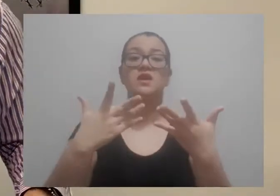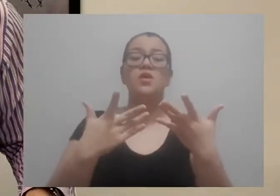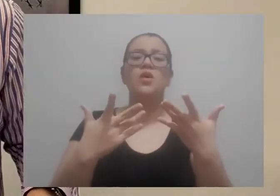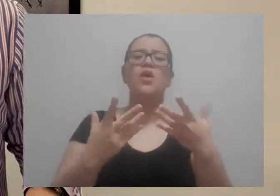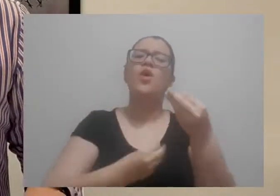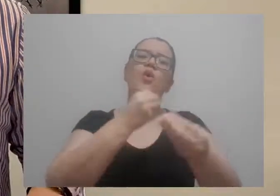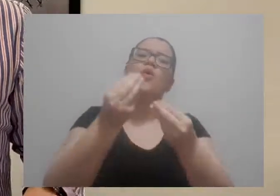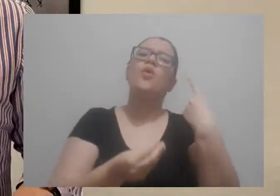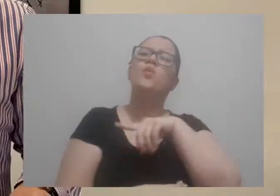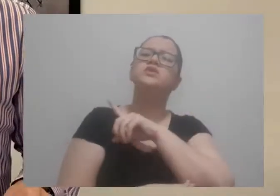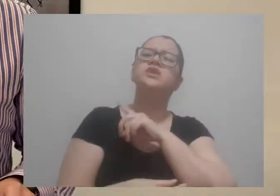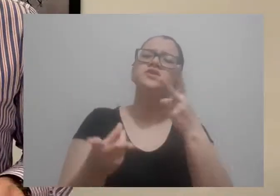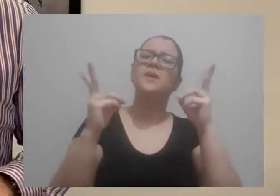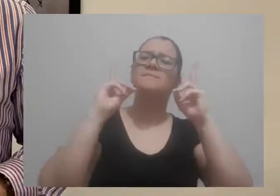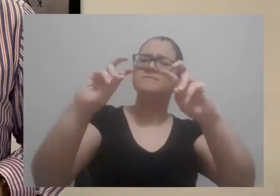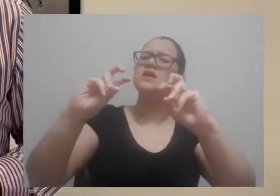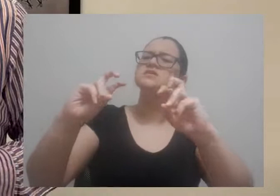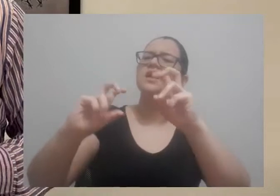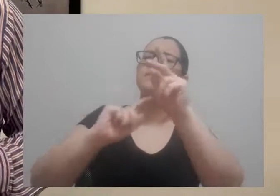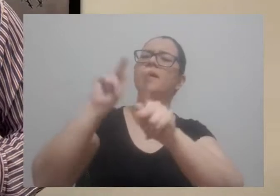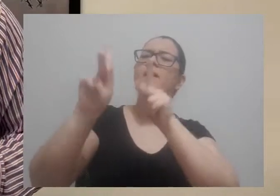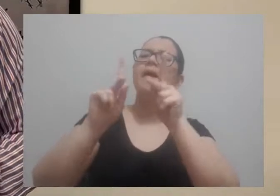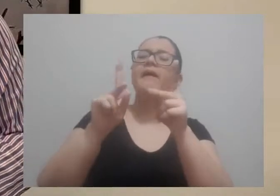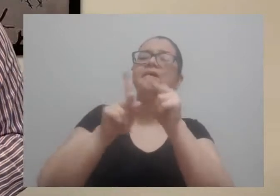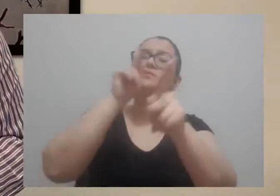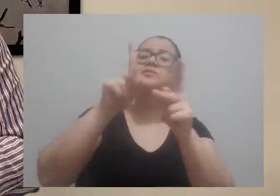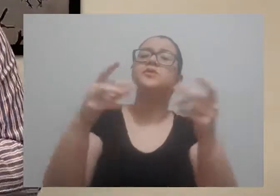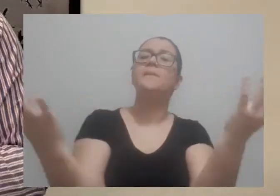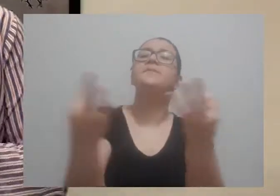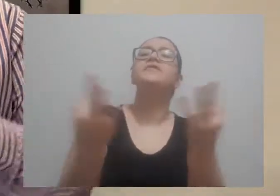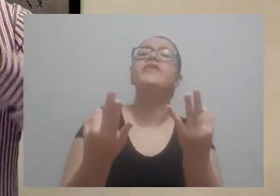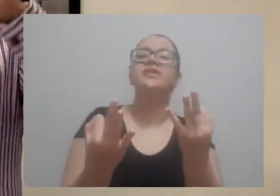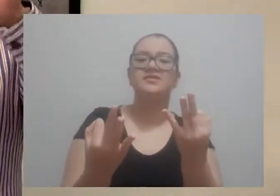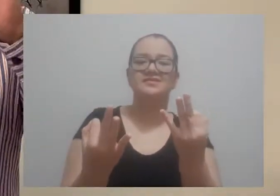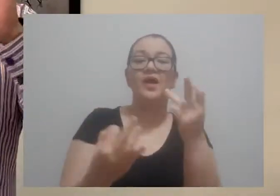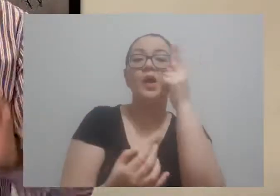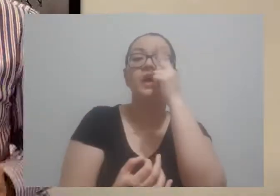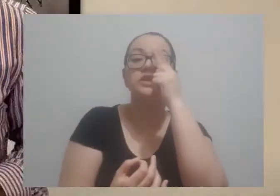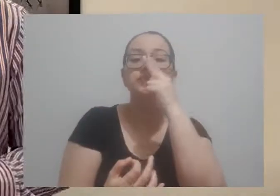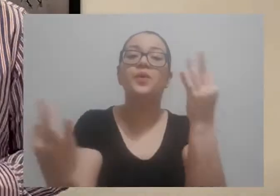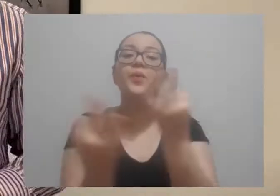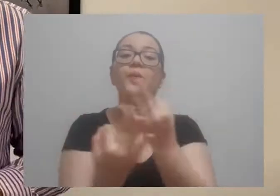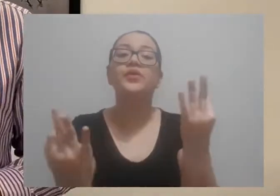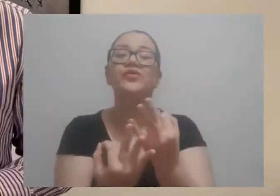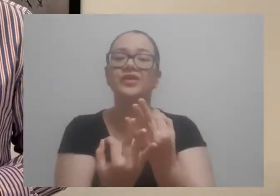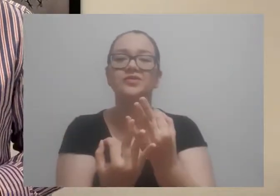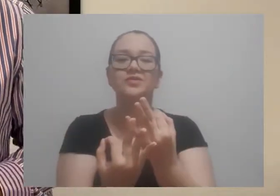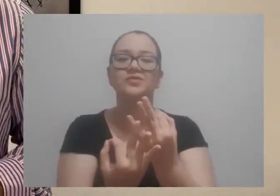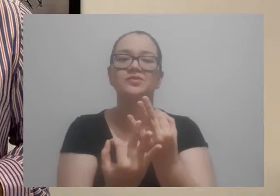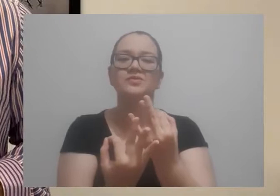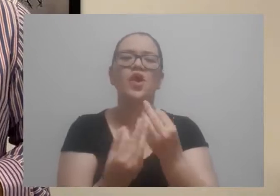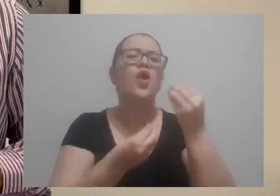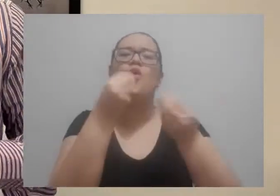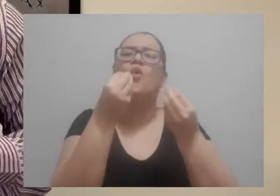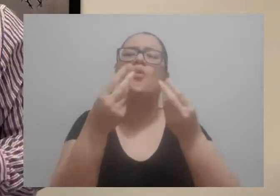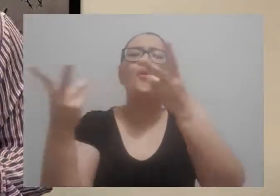marca dessa perfeição? A marca da perfeição do cristão é unicamente esta. Veja só. O